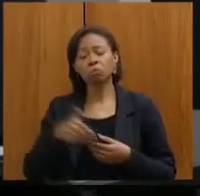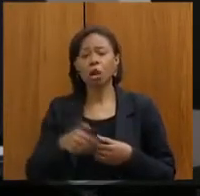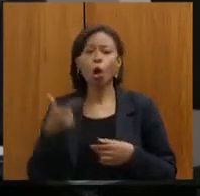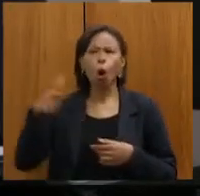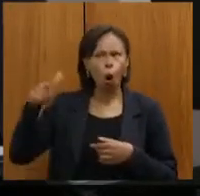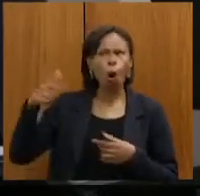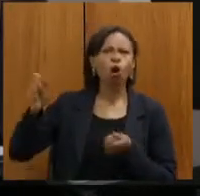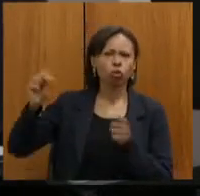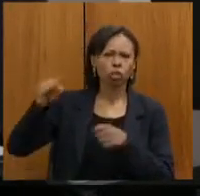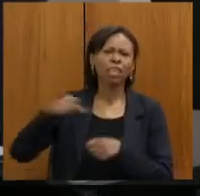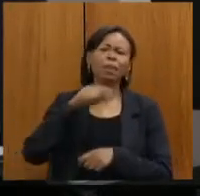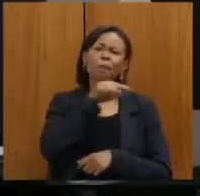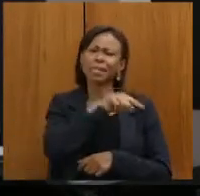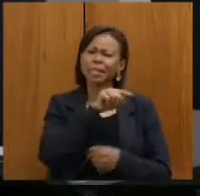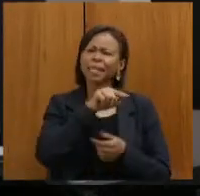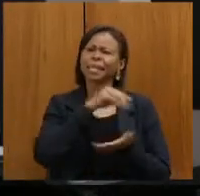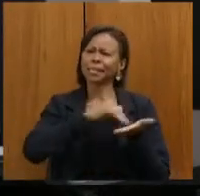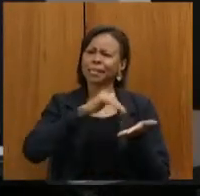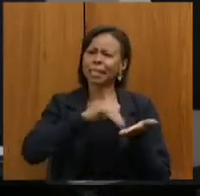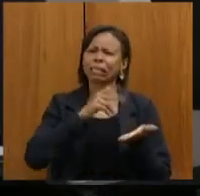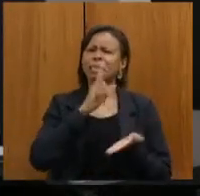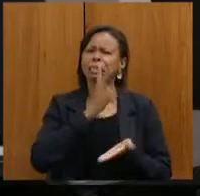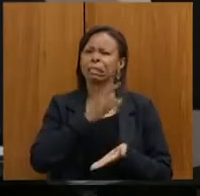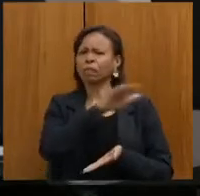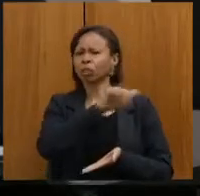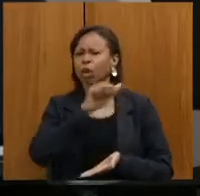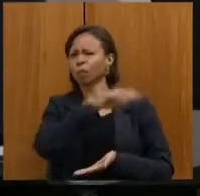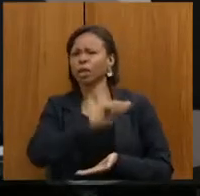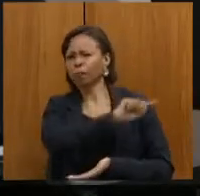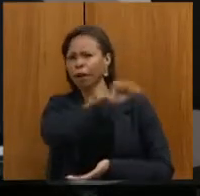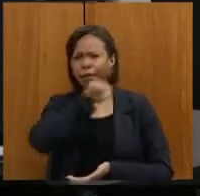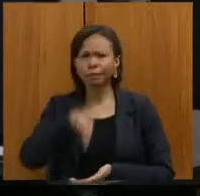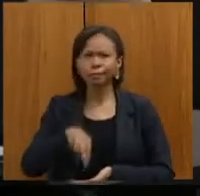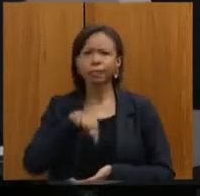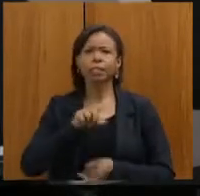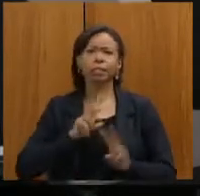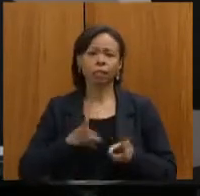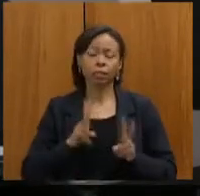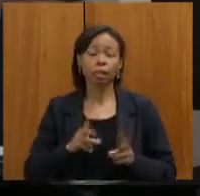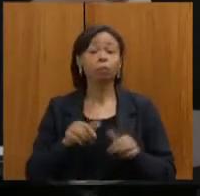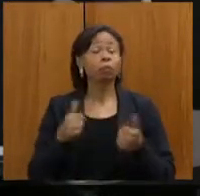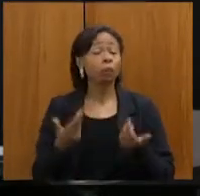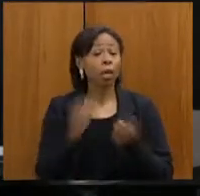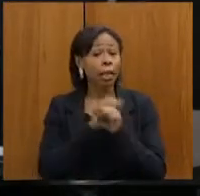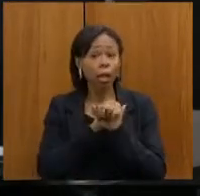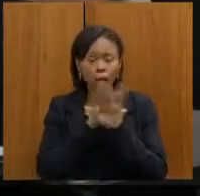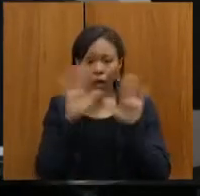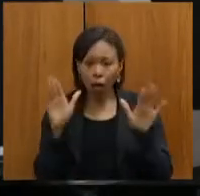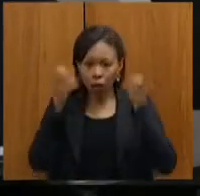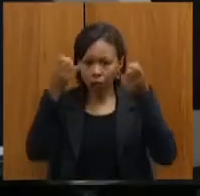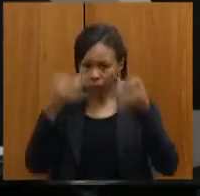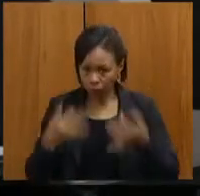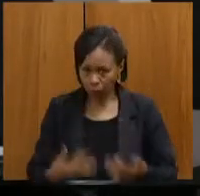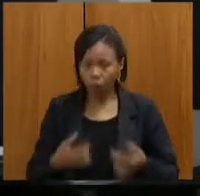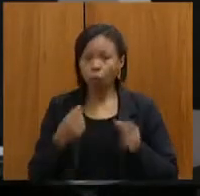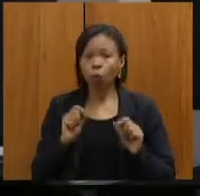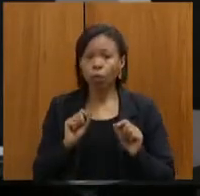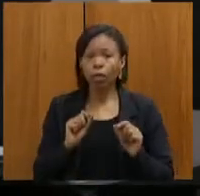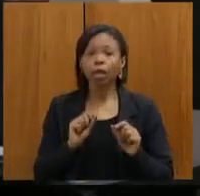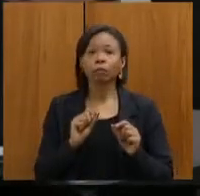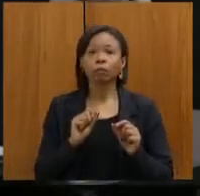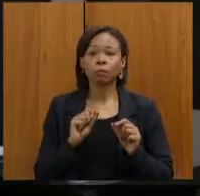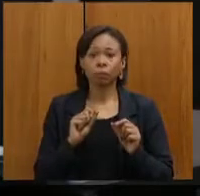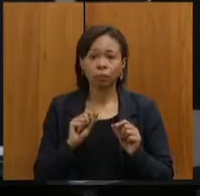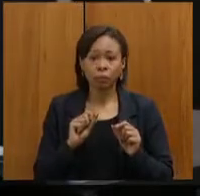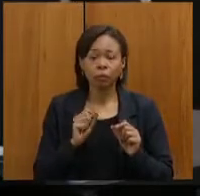de Catálogo está sempre sendo chamada que está sempre presente o serviço é bom que a gente deixa lá presente Esse é um governo que tem-se feito presente